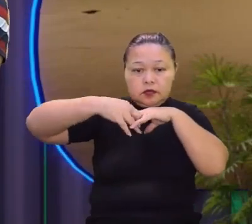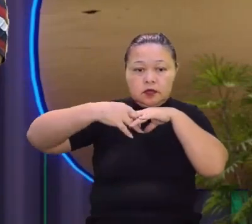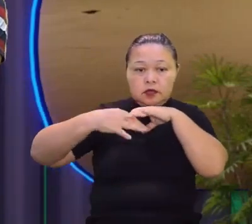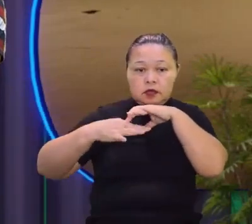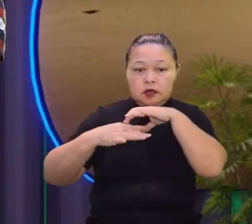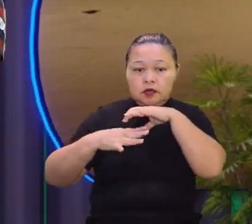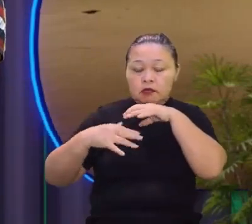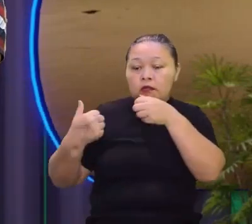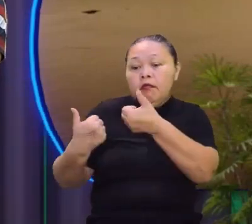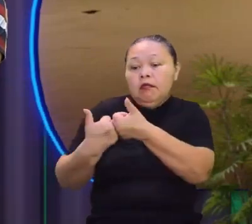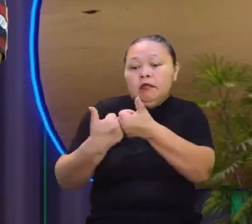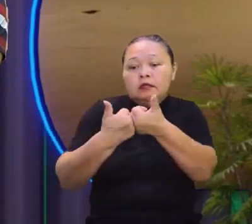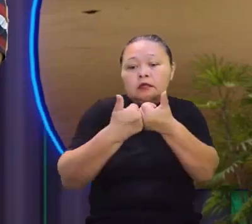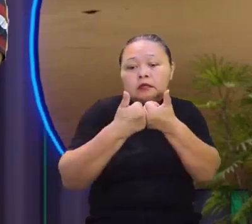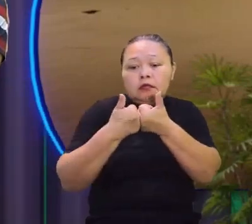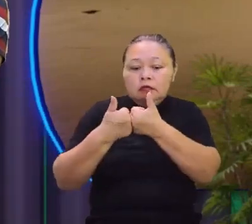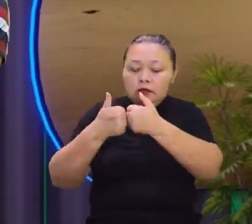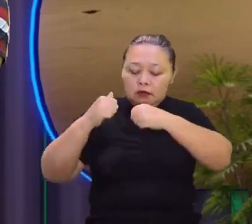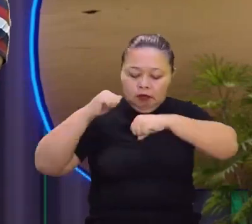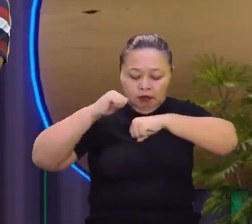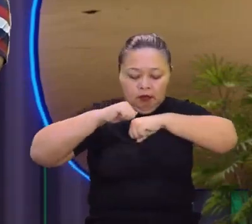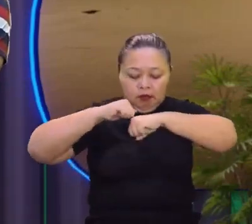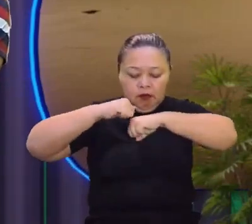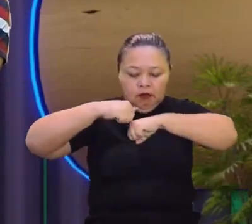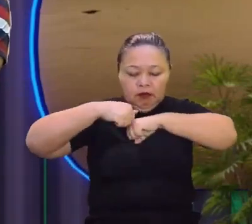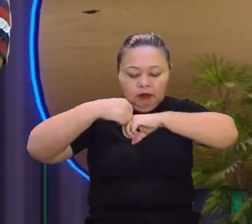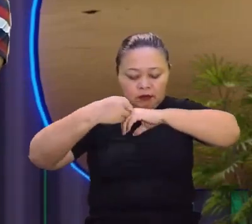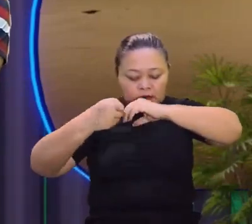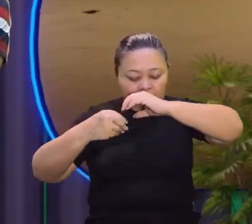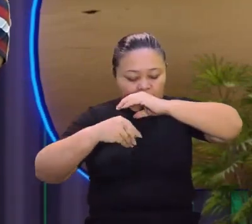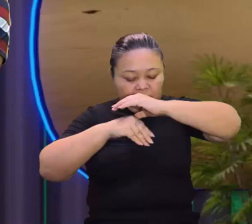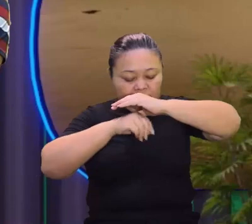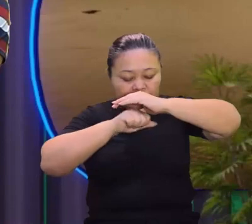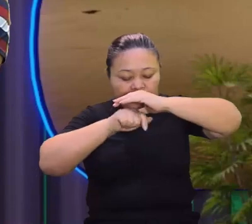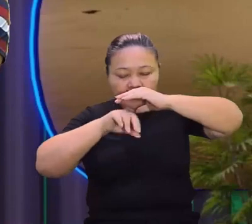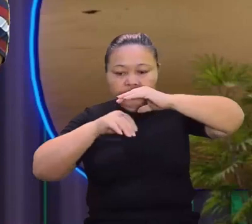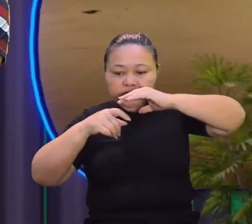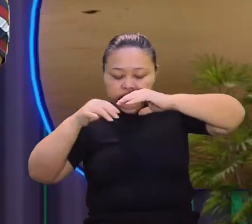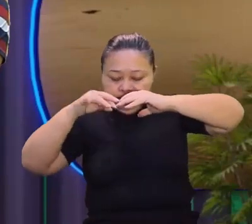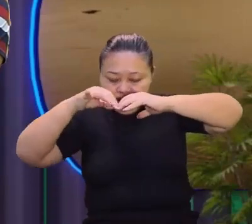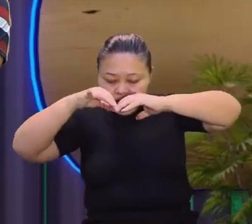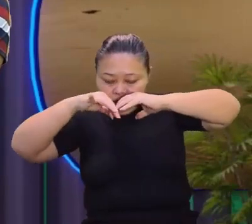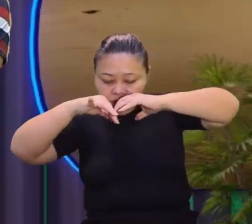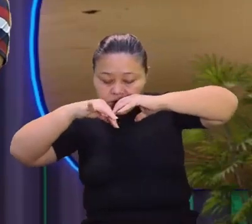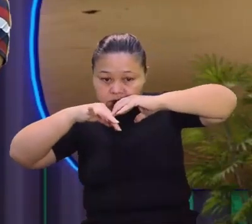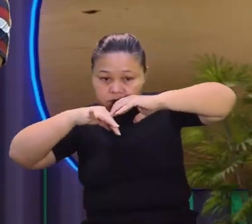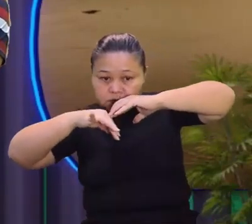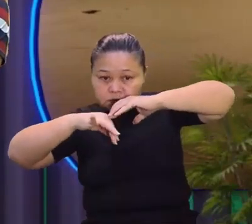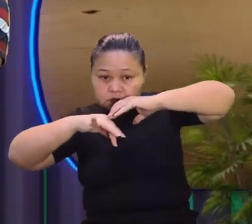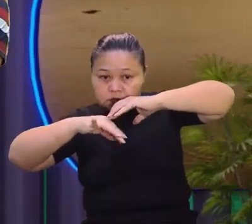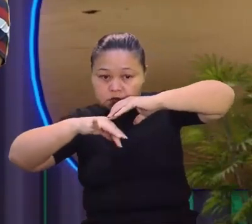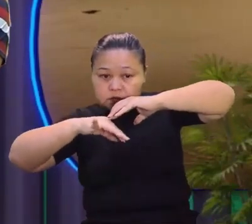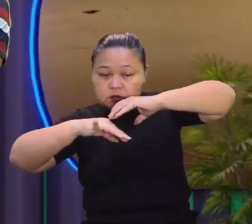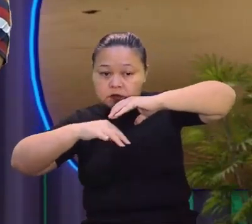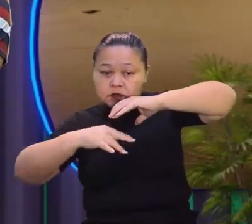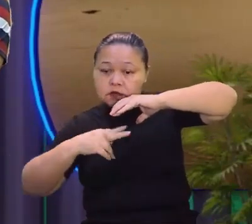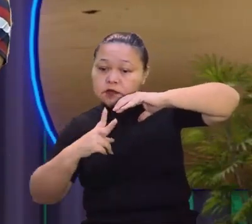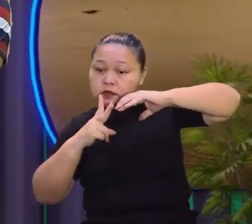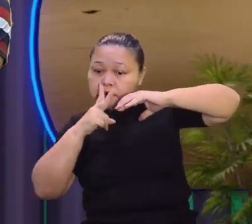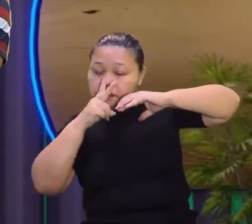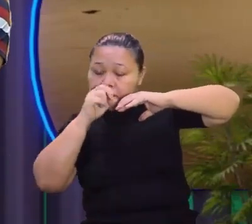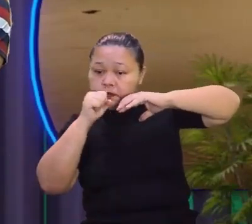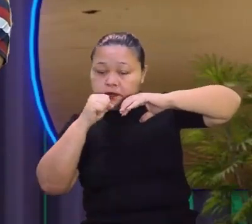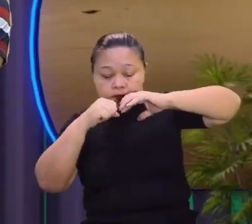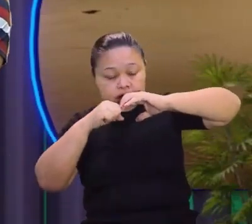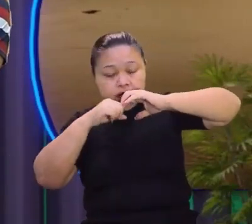vezes, próximo àquela região rochosa, a gente tem ali um solo, aquele solo começa a introduzir, imagine só, né, a força da